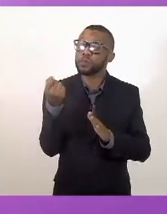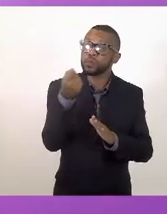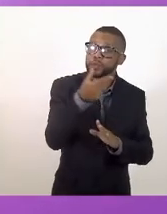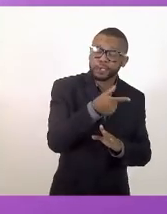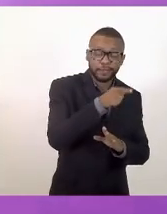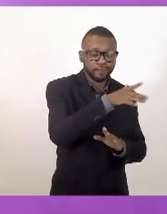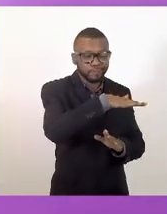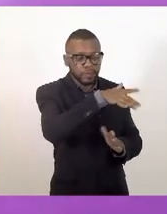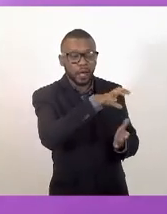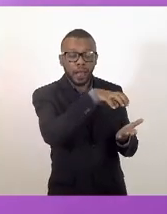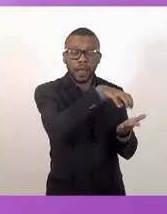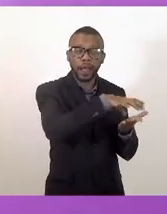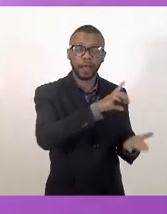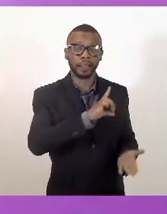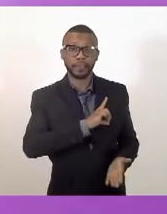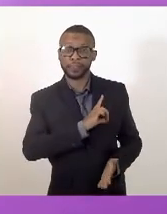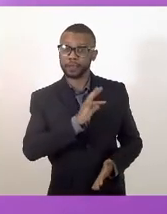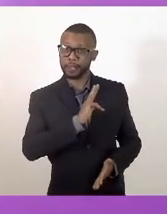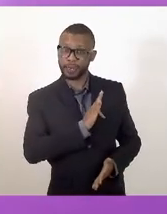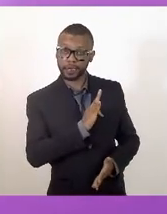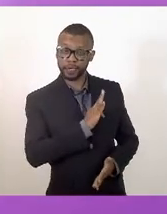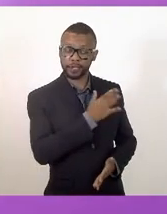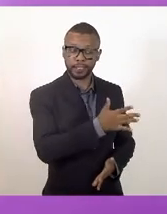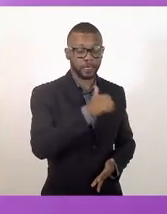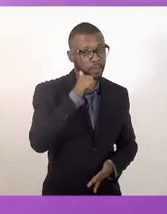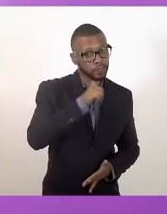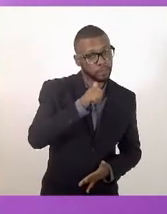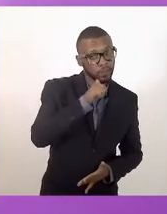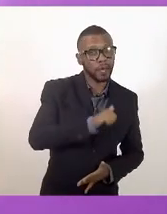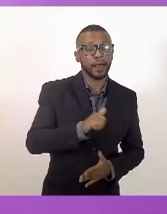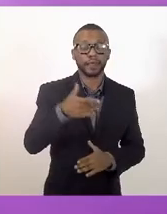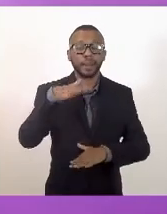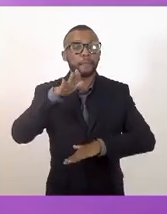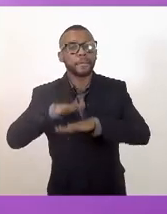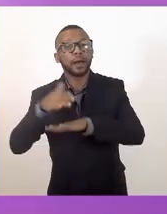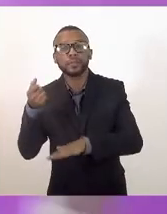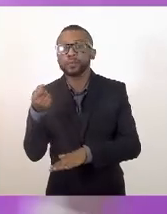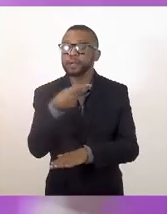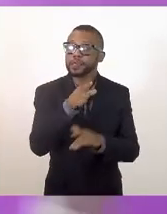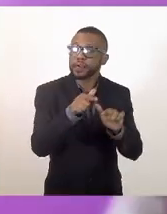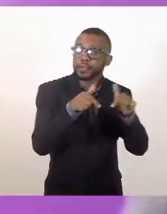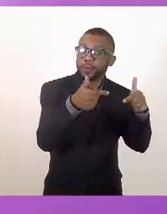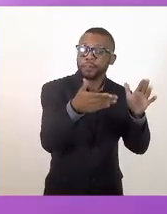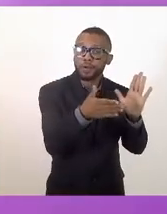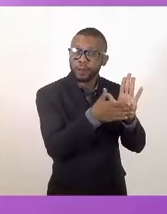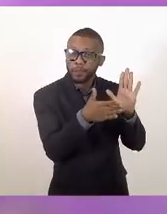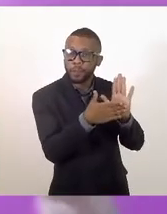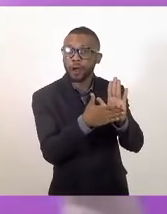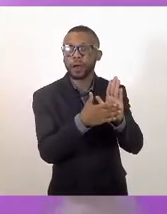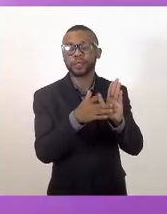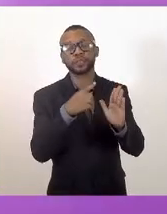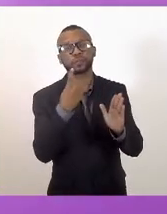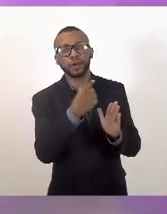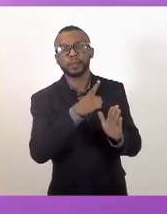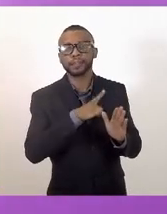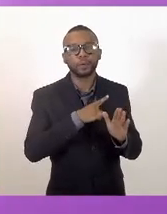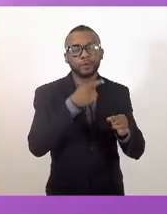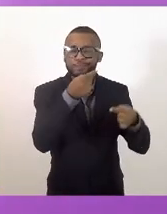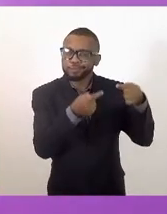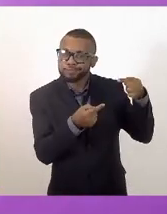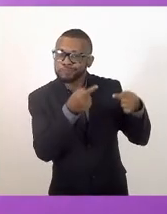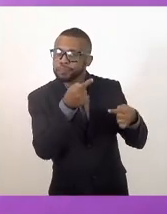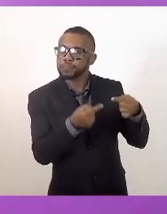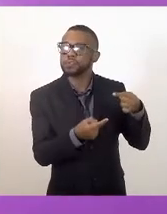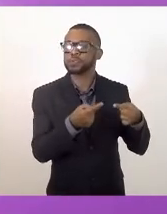além de casas-abrigo, que vá para além dessas propostas que são fundamentais, mas que a